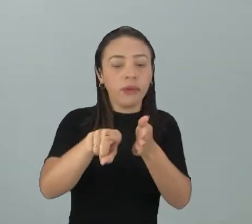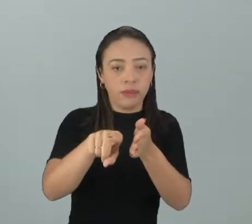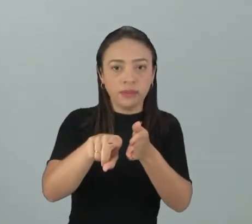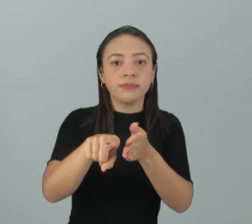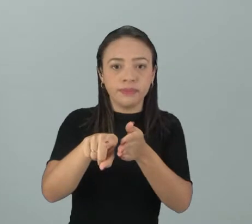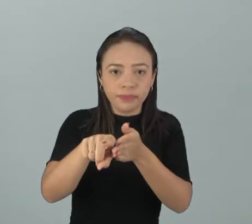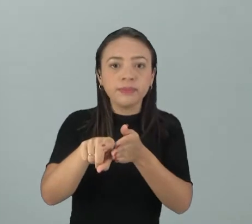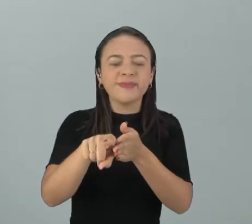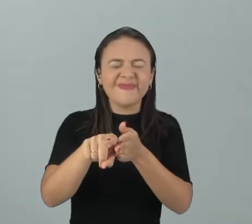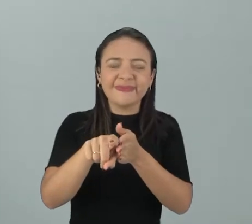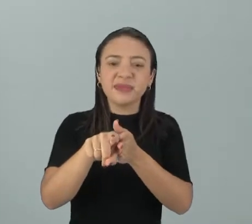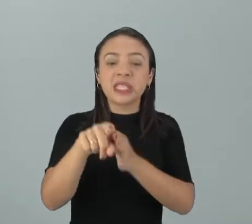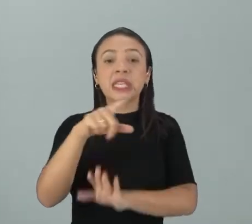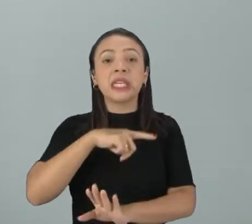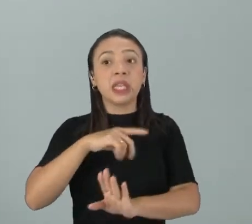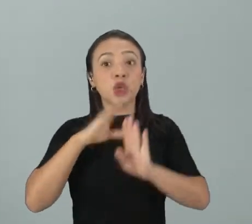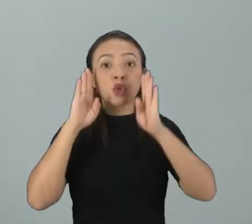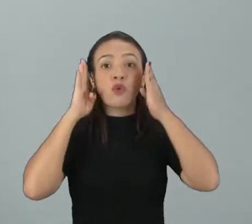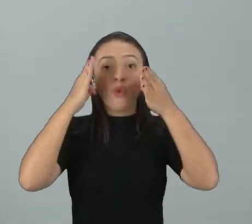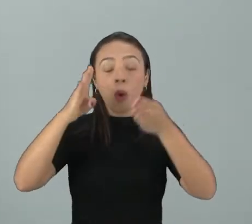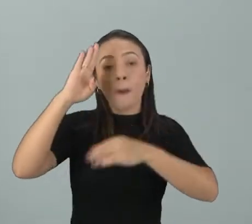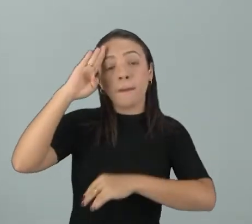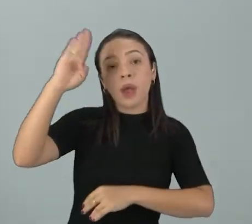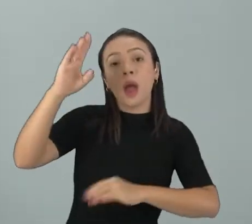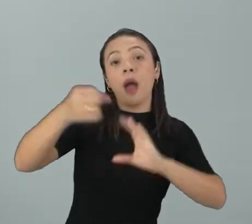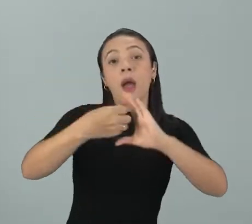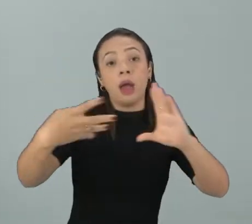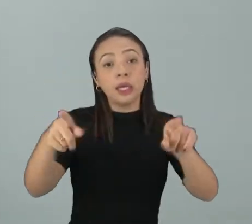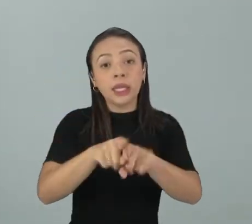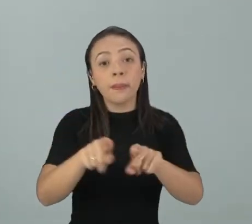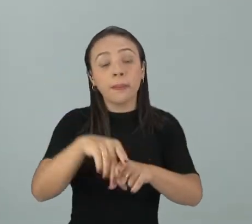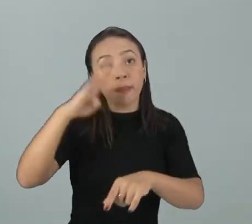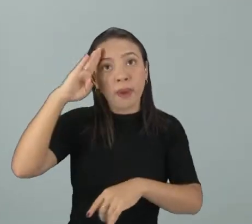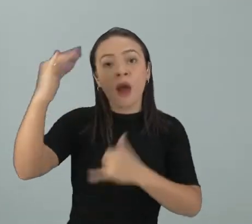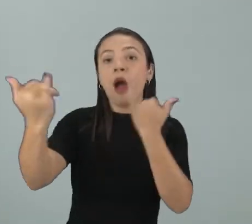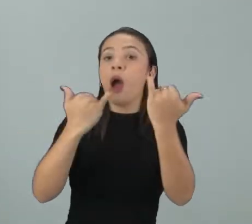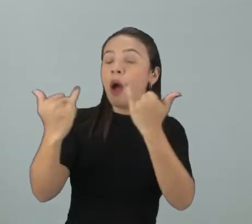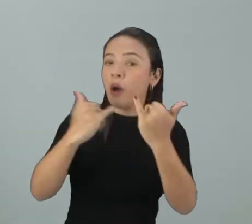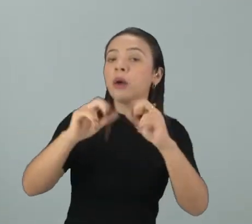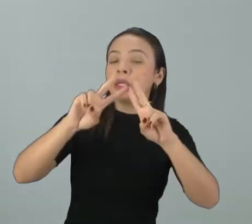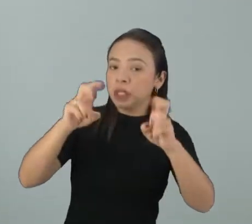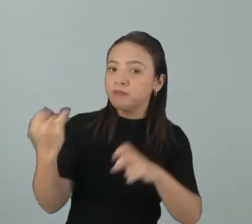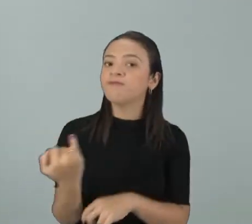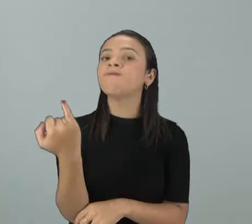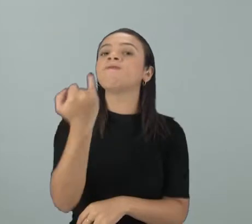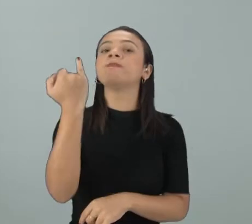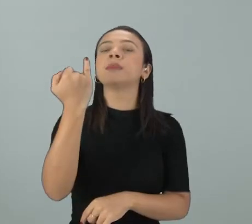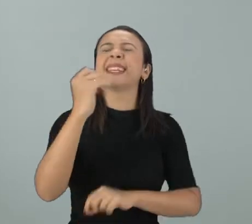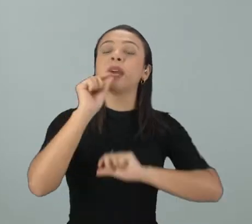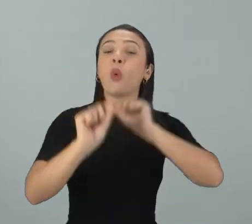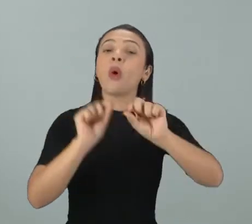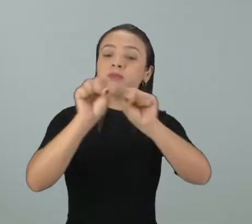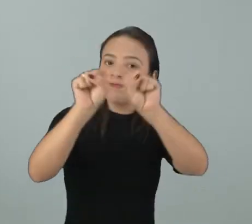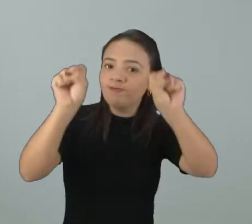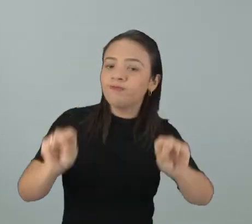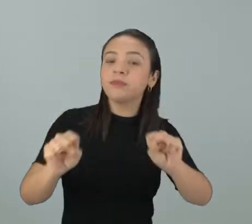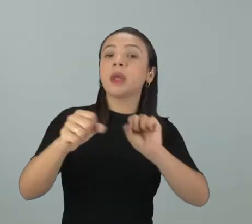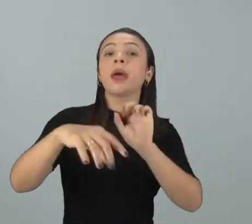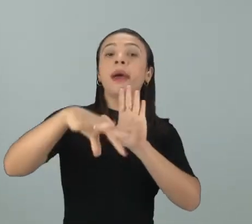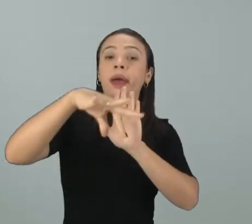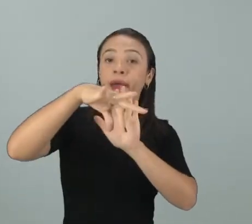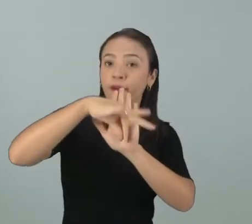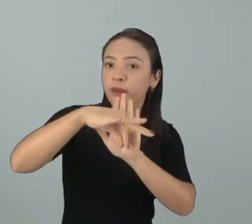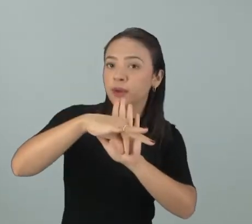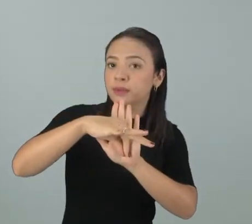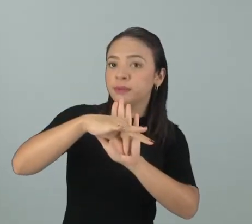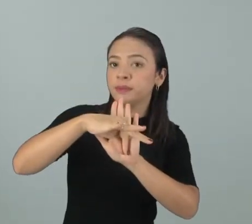tá? Que vão trabalhar aí os principais aspectos e as principais informações desse tema tão importante que é o sistema reprodutor feminino, tá bom? Então